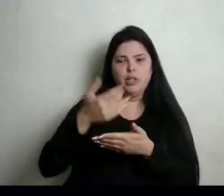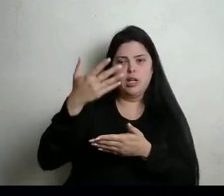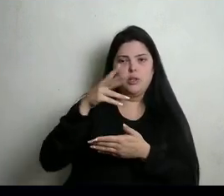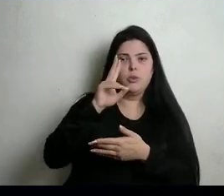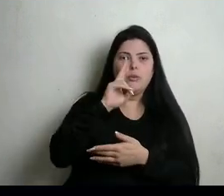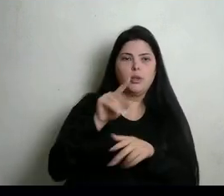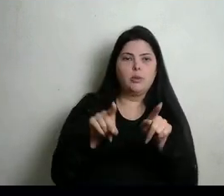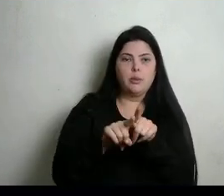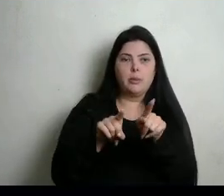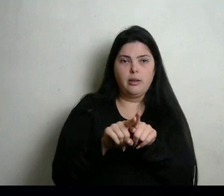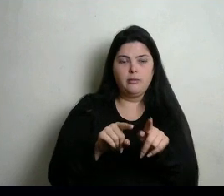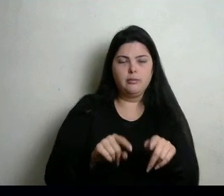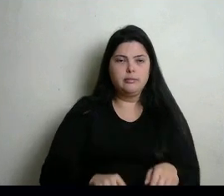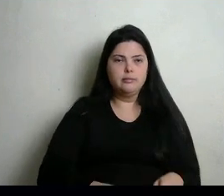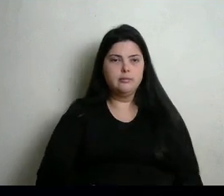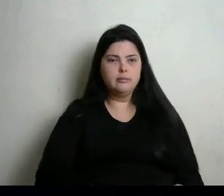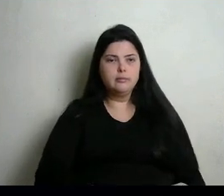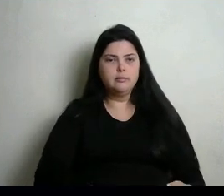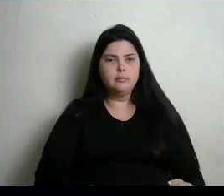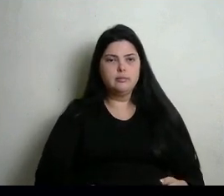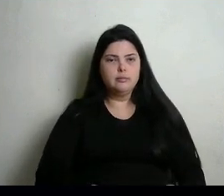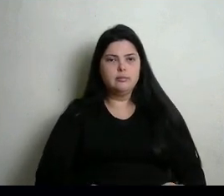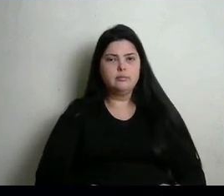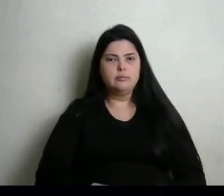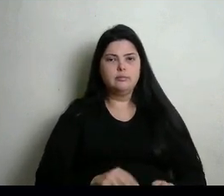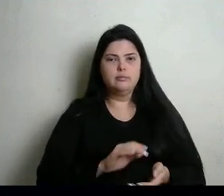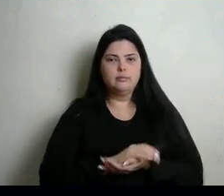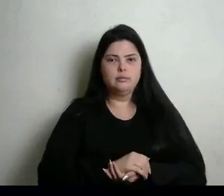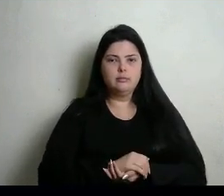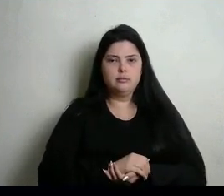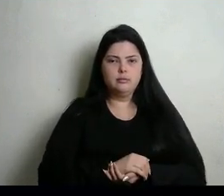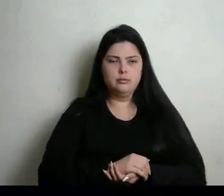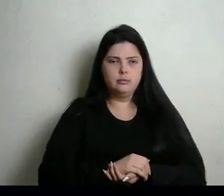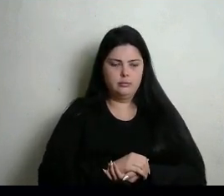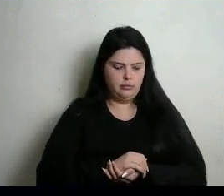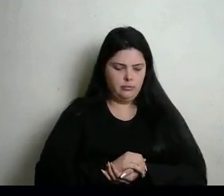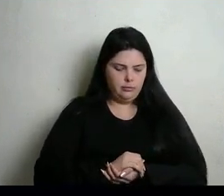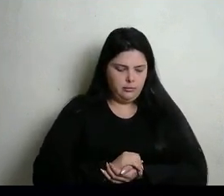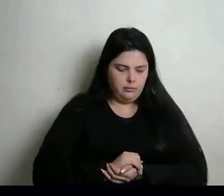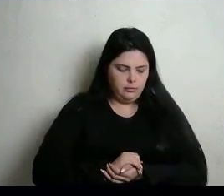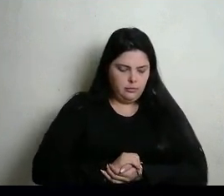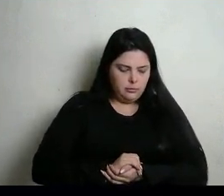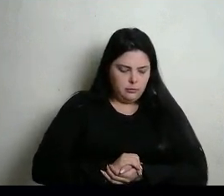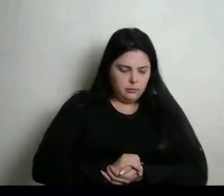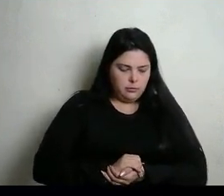aqui. Vamos ver quantas pessoas.